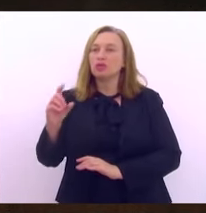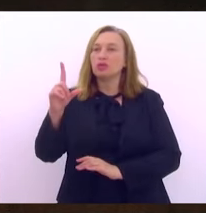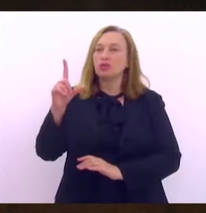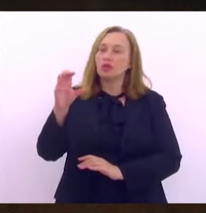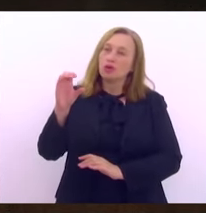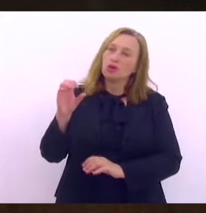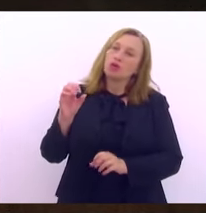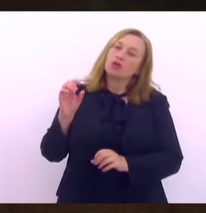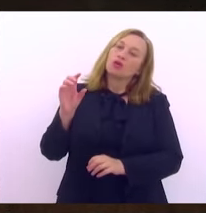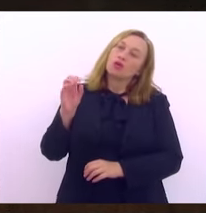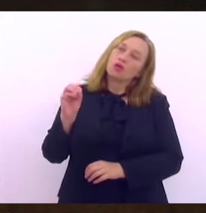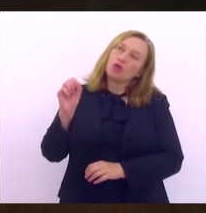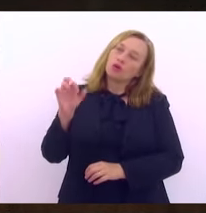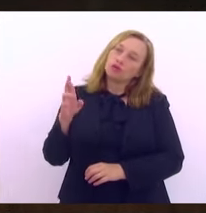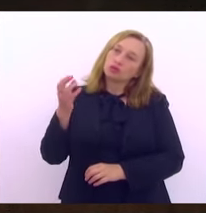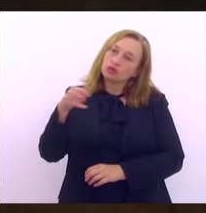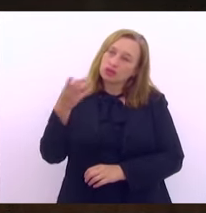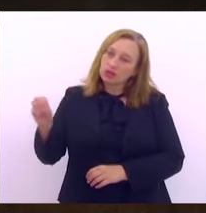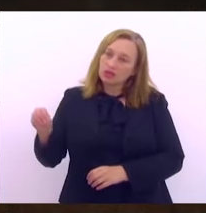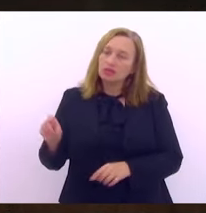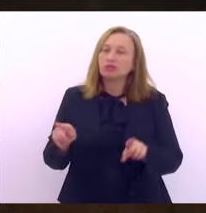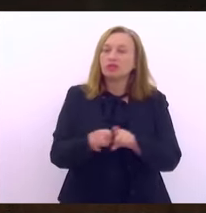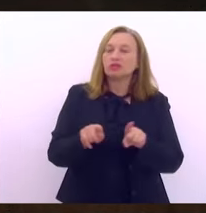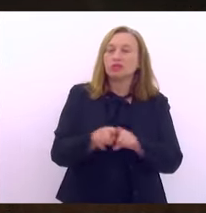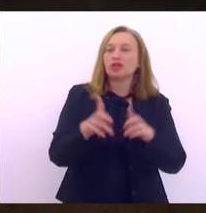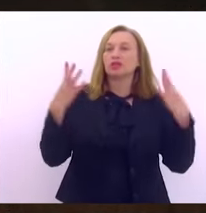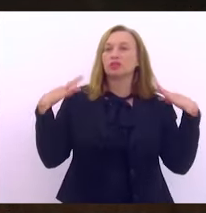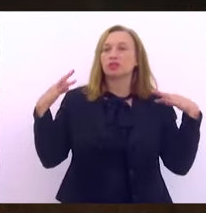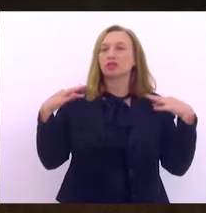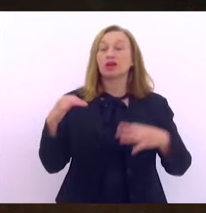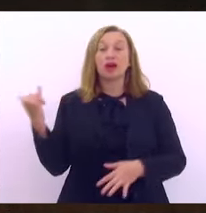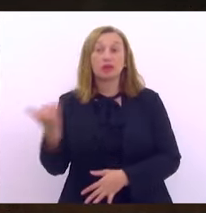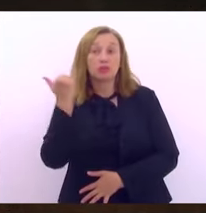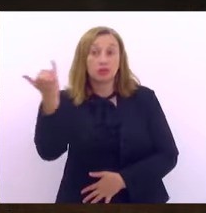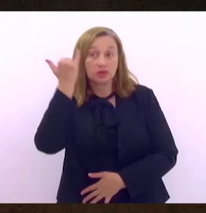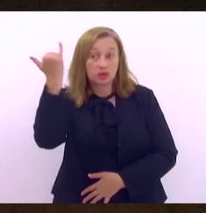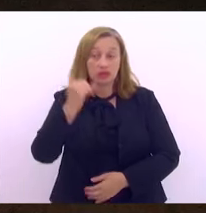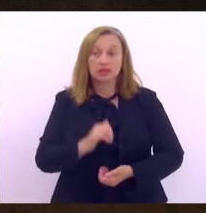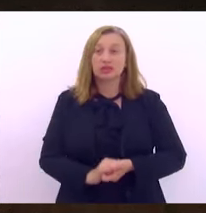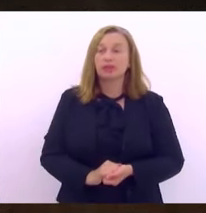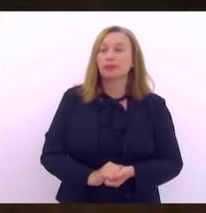turismo. Então, dada a importância dessa